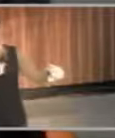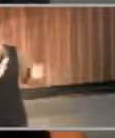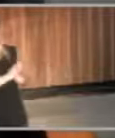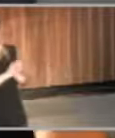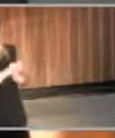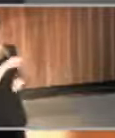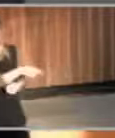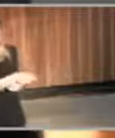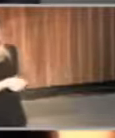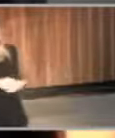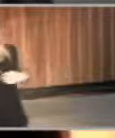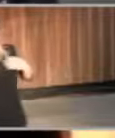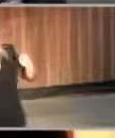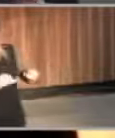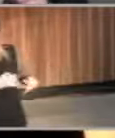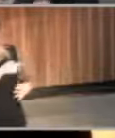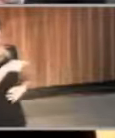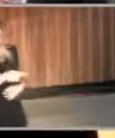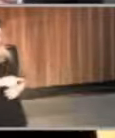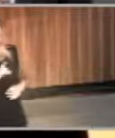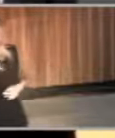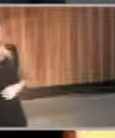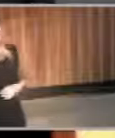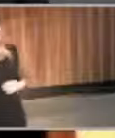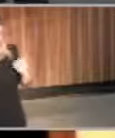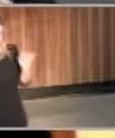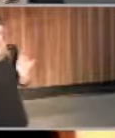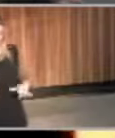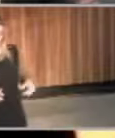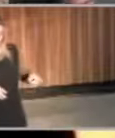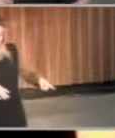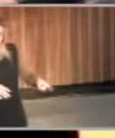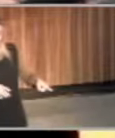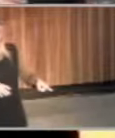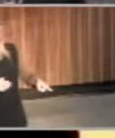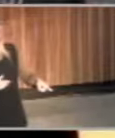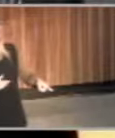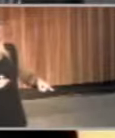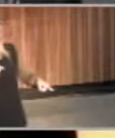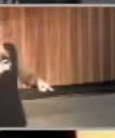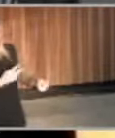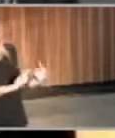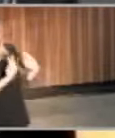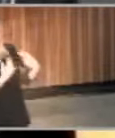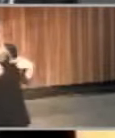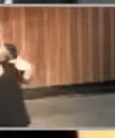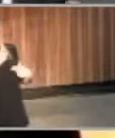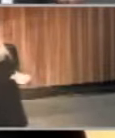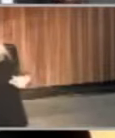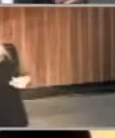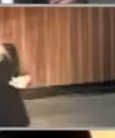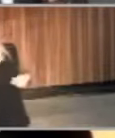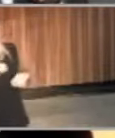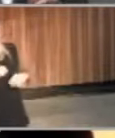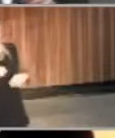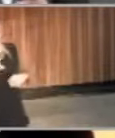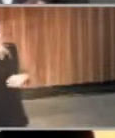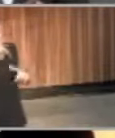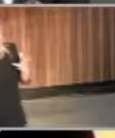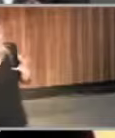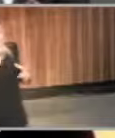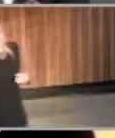e quero dizer para você que Deus não quer que você conheça só as histórias do seu pai Deus quer que você experimente